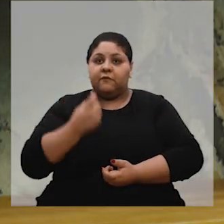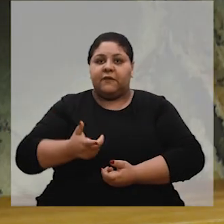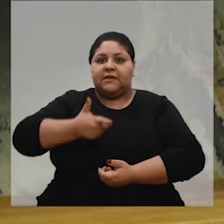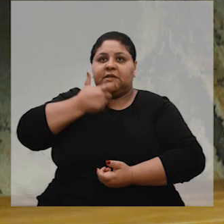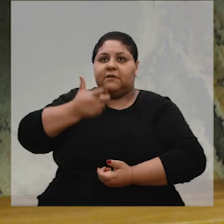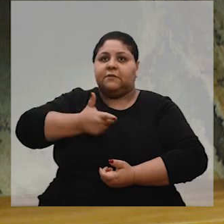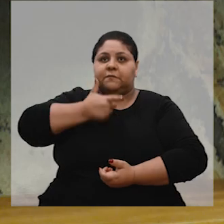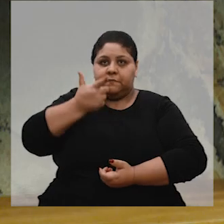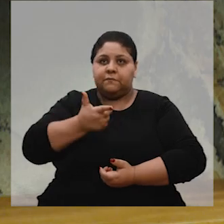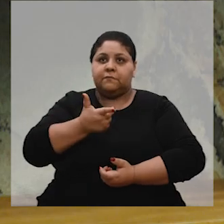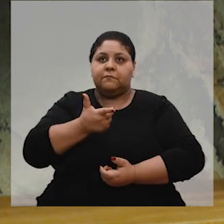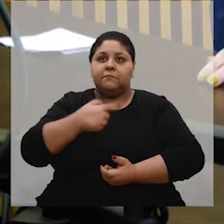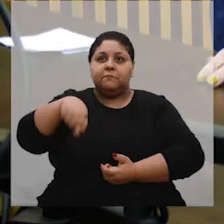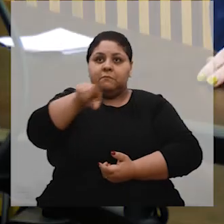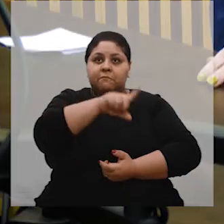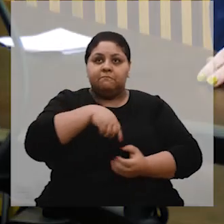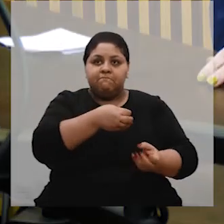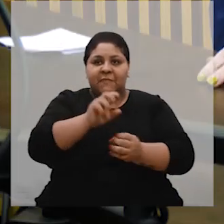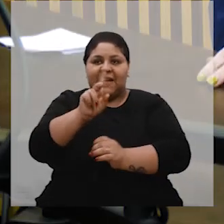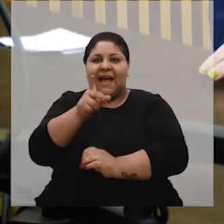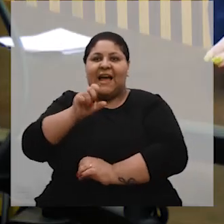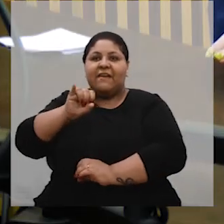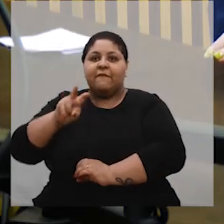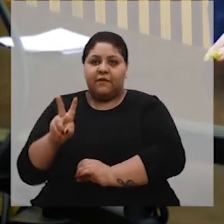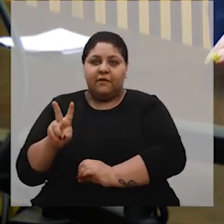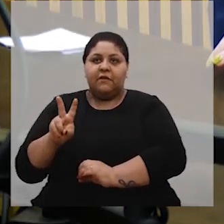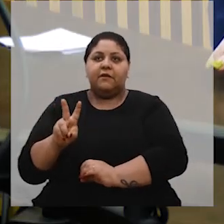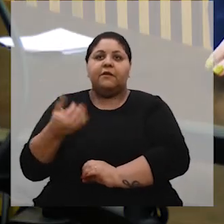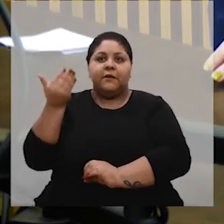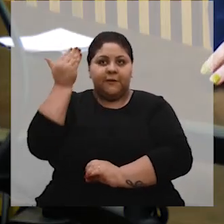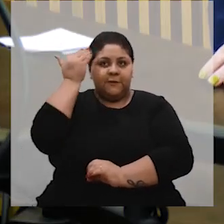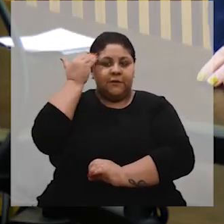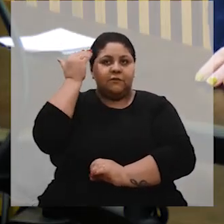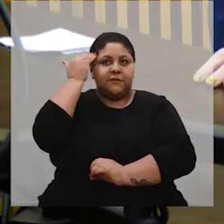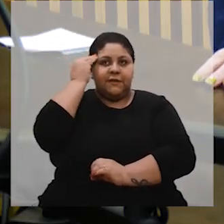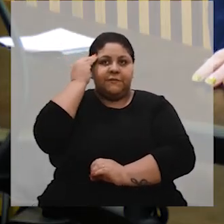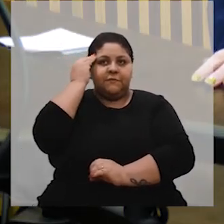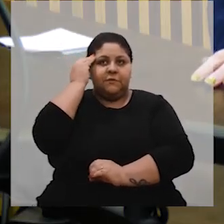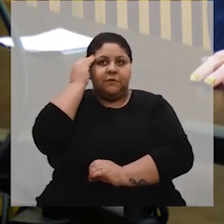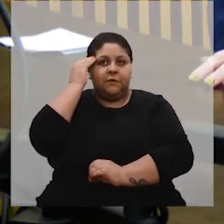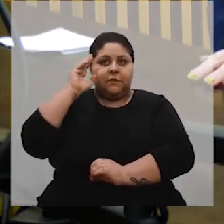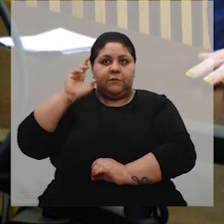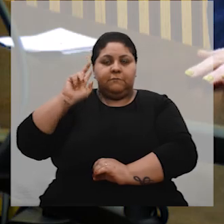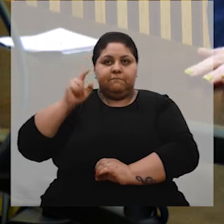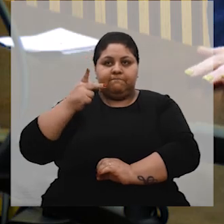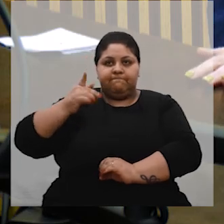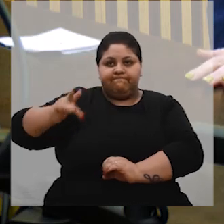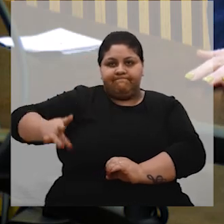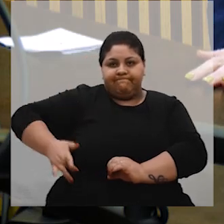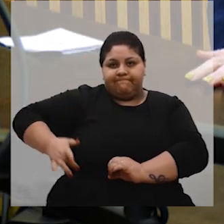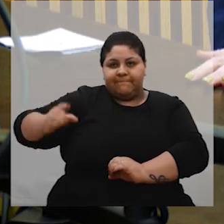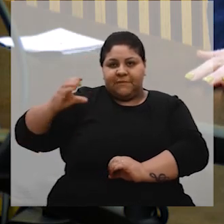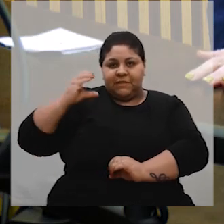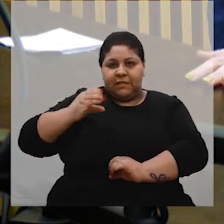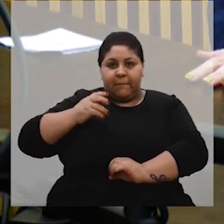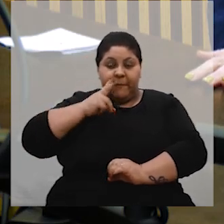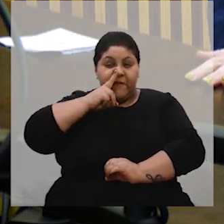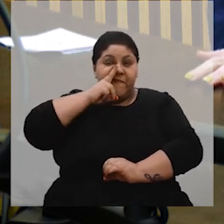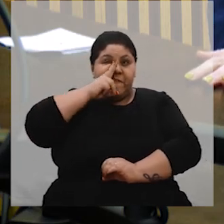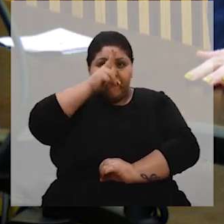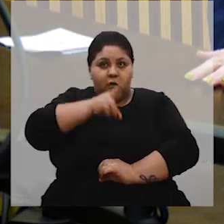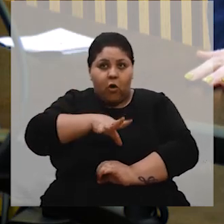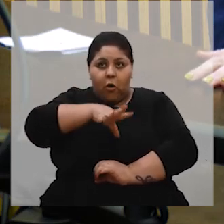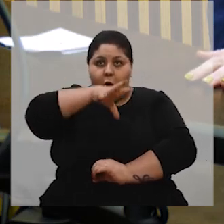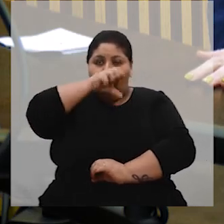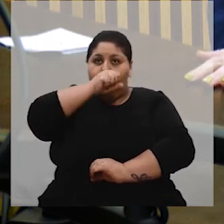interessante falar que a gente se fala muito do HIV e o vírus da hepatite C é um vírus muito mais resistente no ar. Ele morre